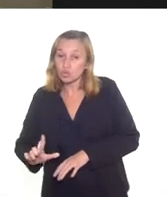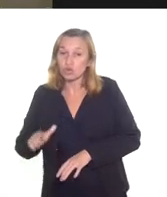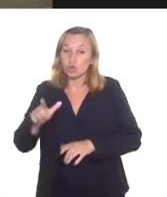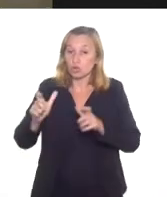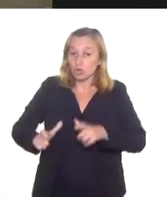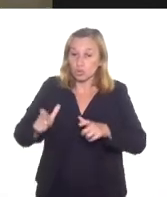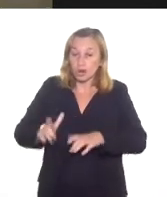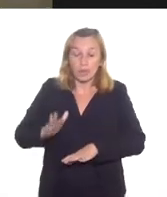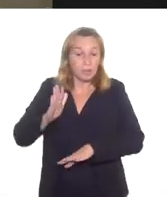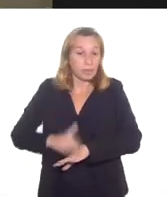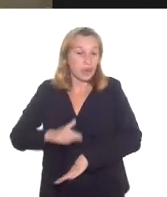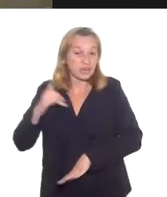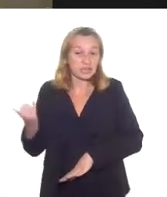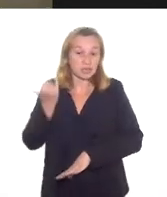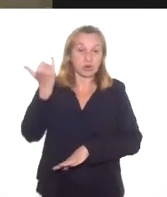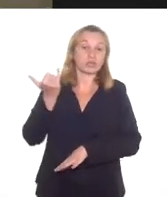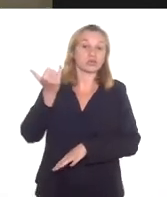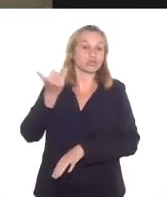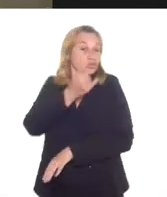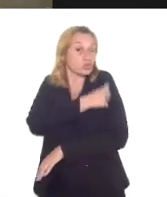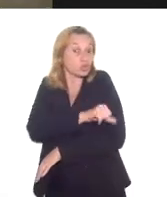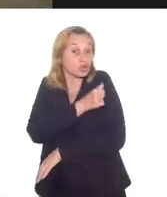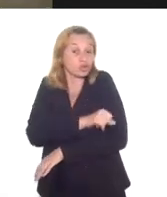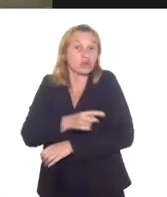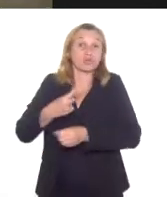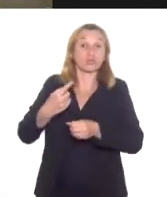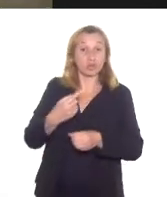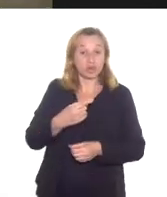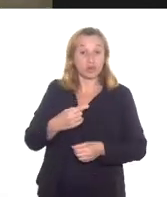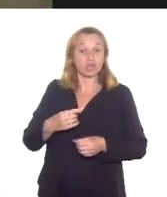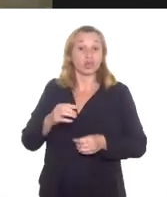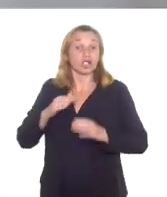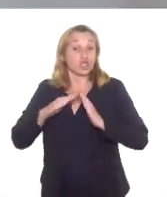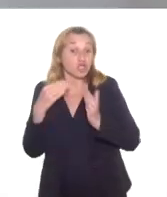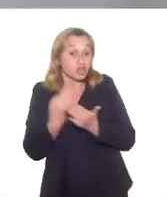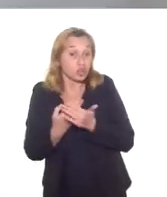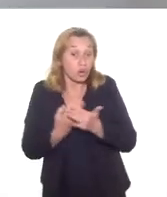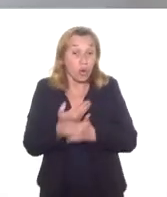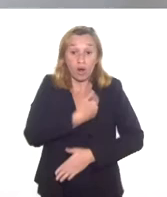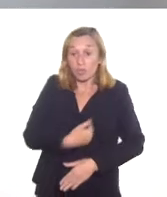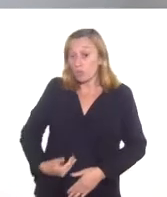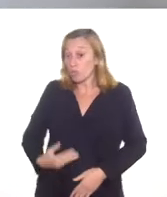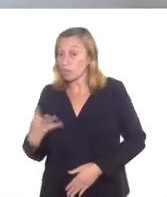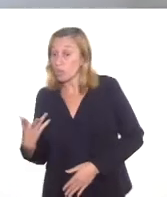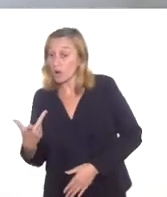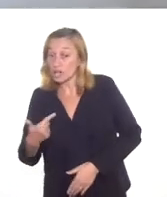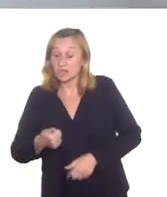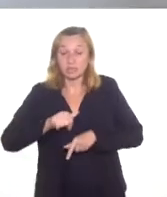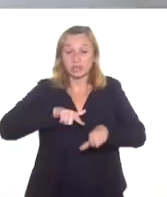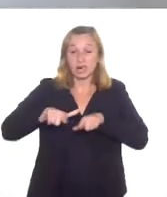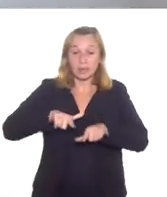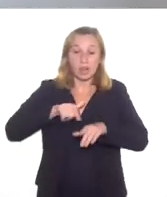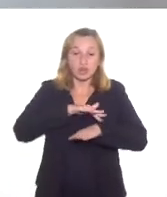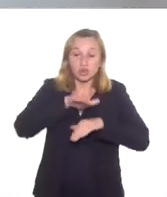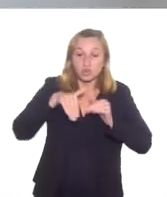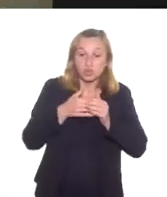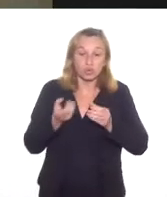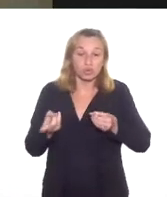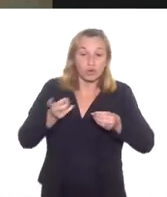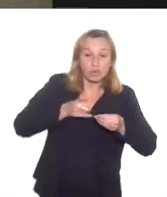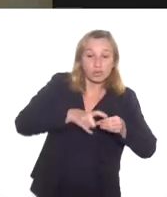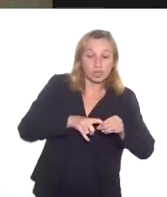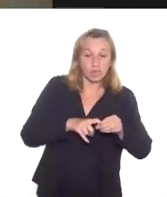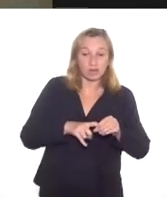mais privilegiados do Rio de Janeiro, uma escola pública, de qualidade, que tem um trabalho todo voltado ali para um